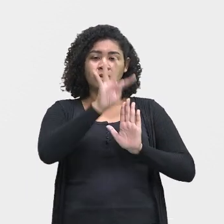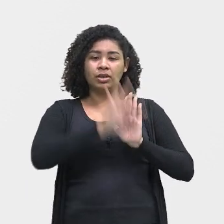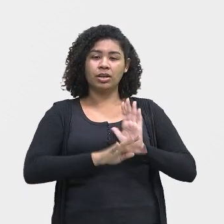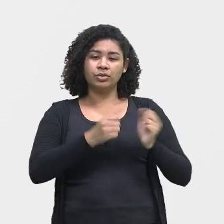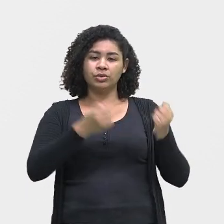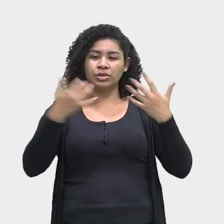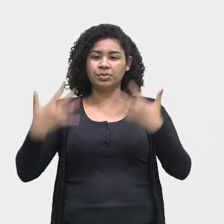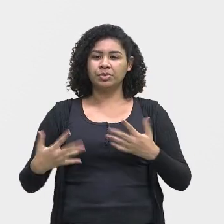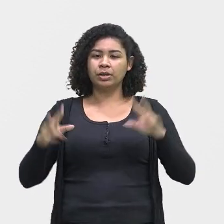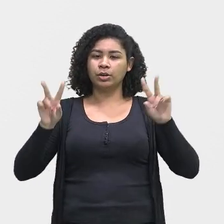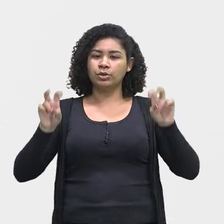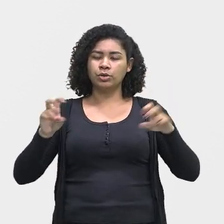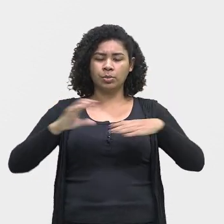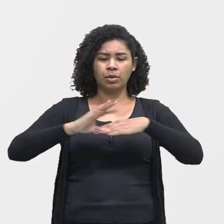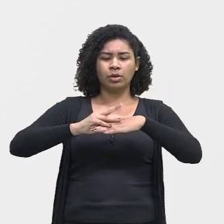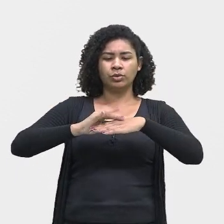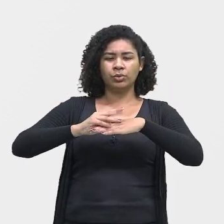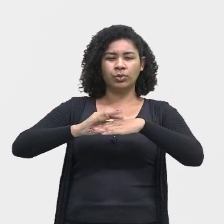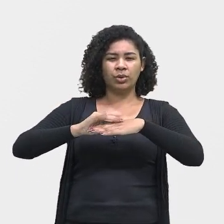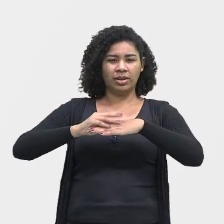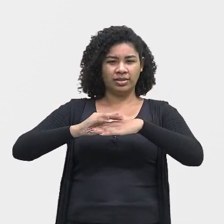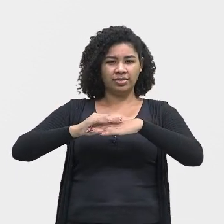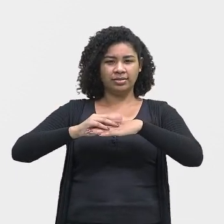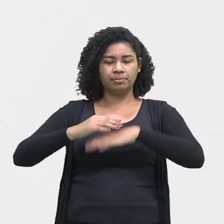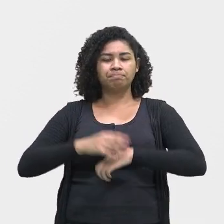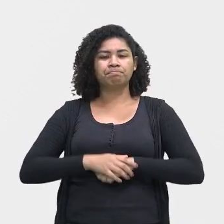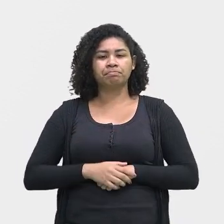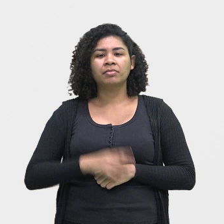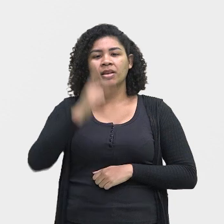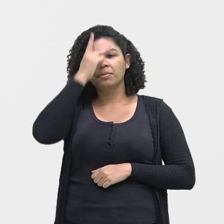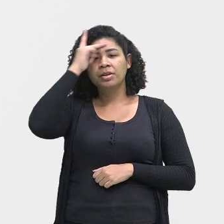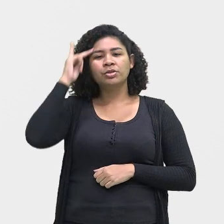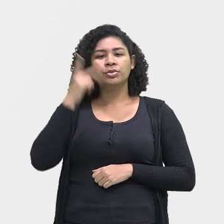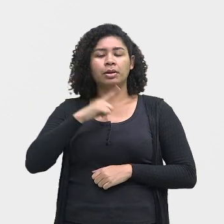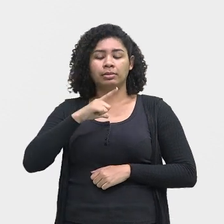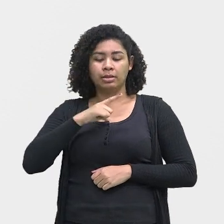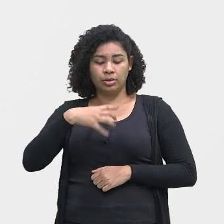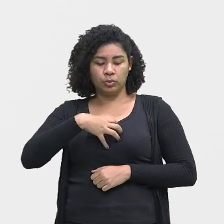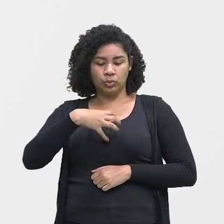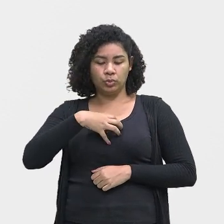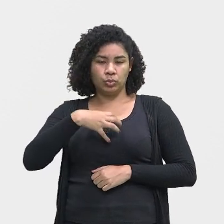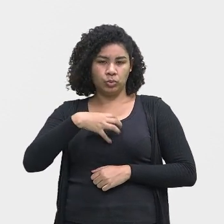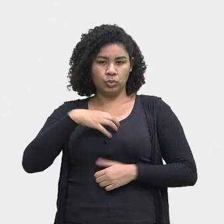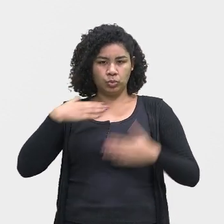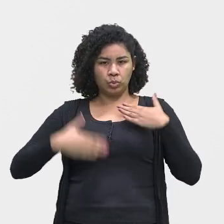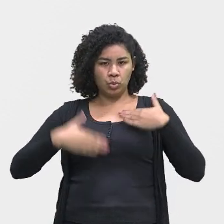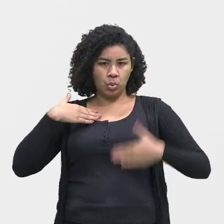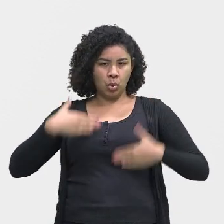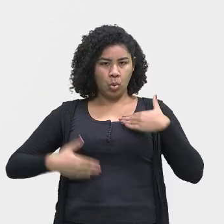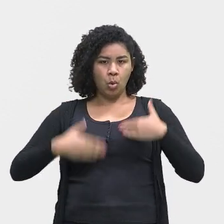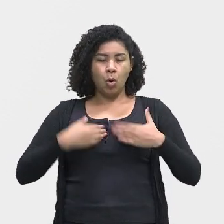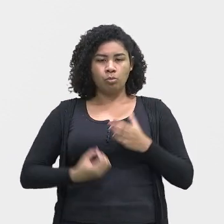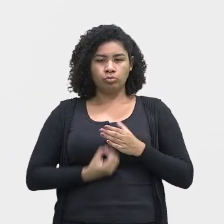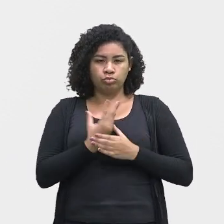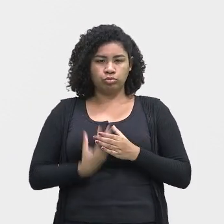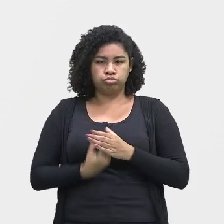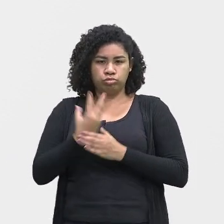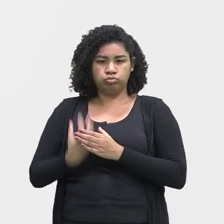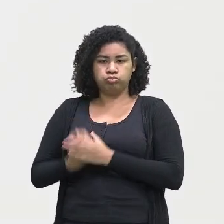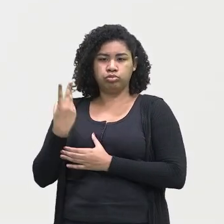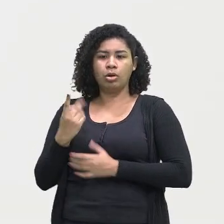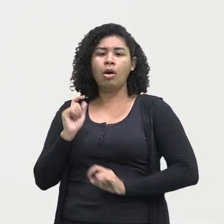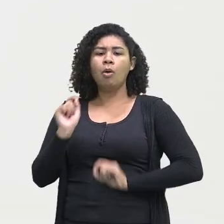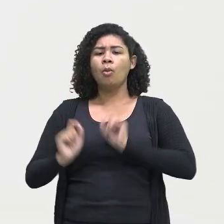doença rara, onde o portador da doença produz em excesso. Então, a resposta,